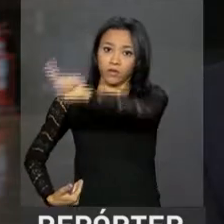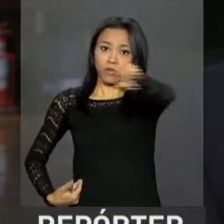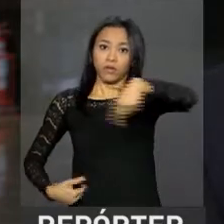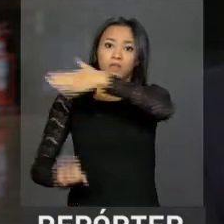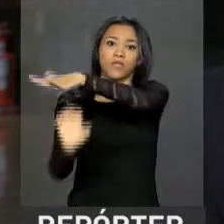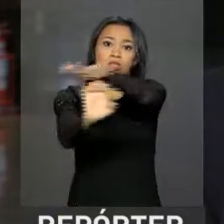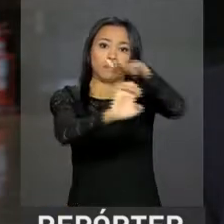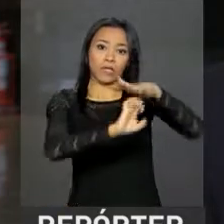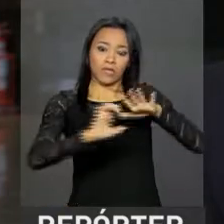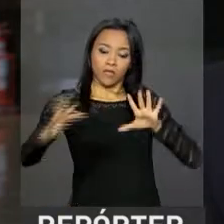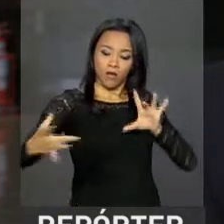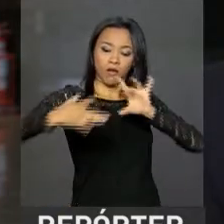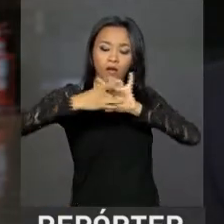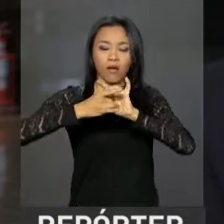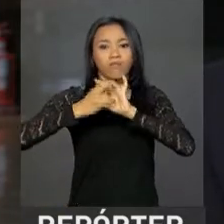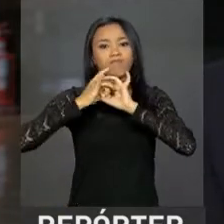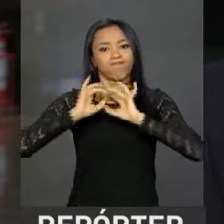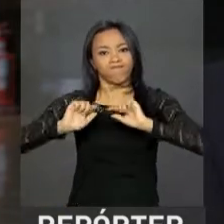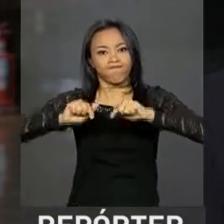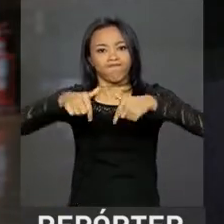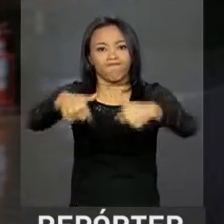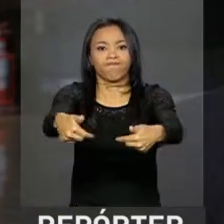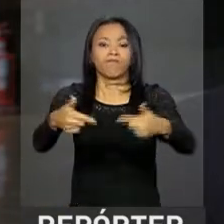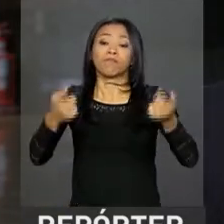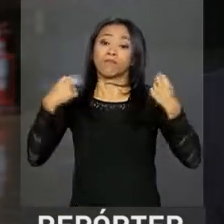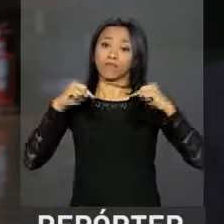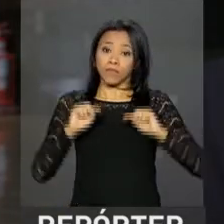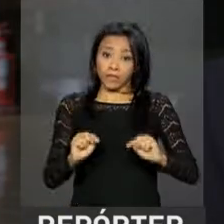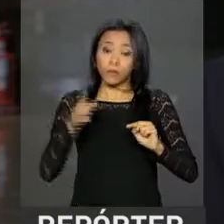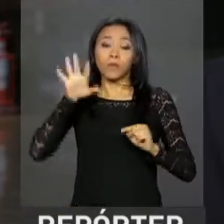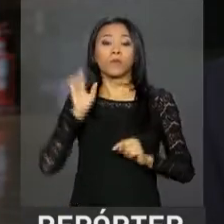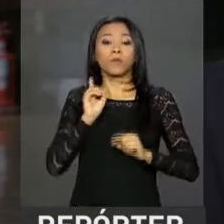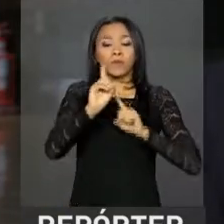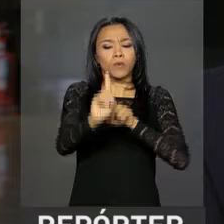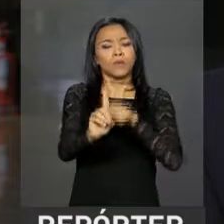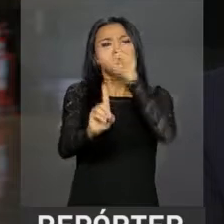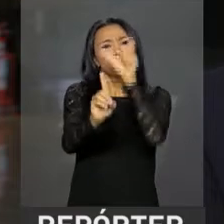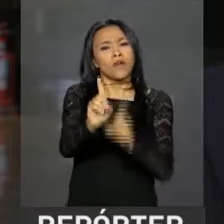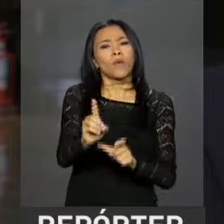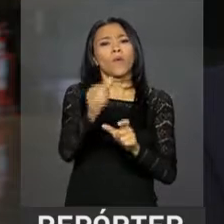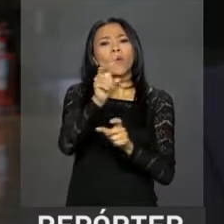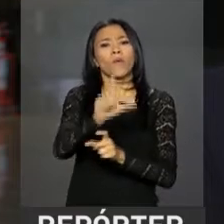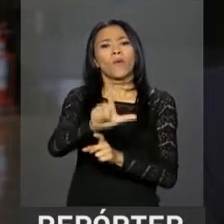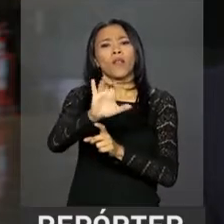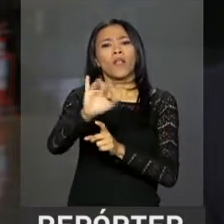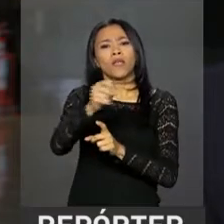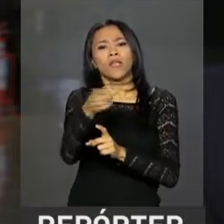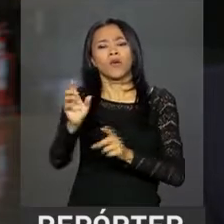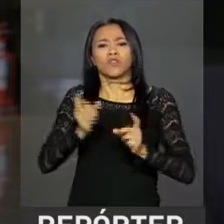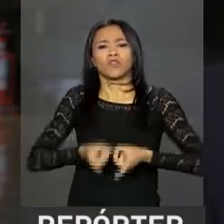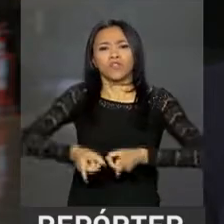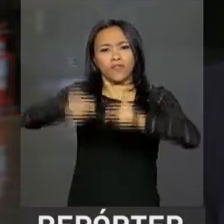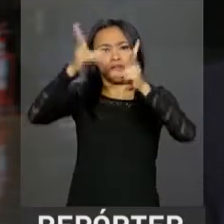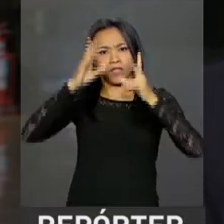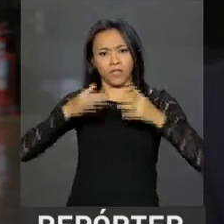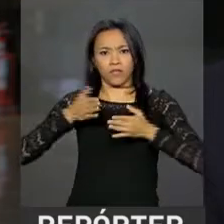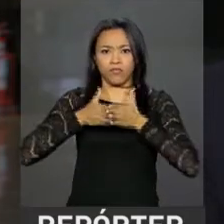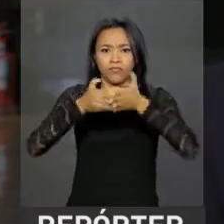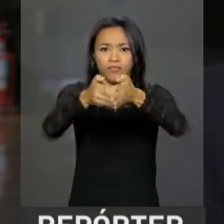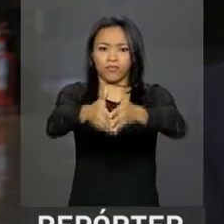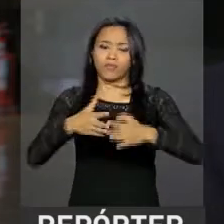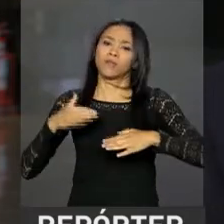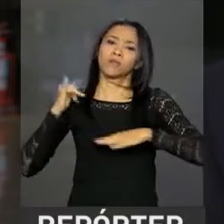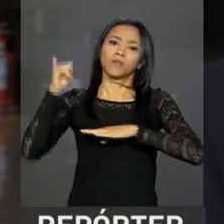ontem no fórum de investimentos em são paulo o ministro moreira franco citou os leilões dos aeroportos os portos e energia elétrica todos